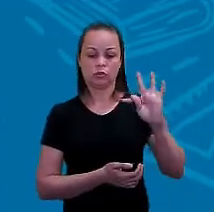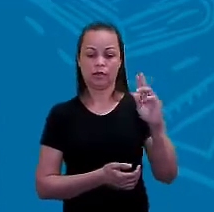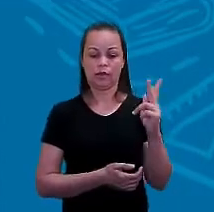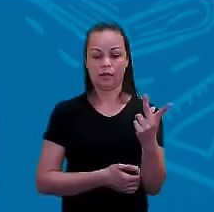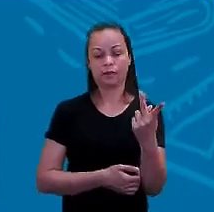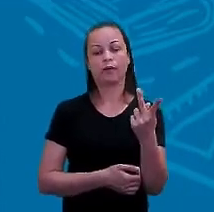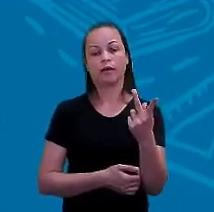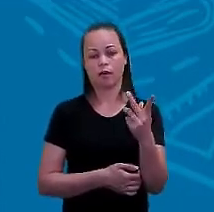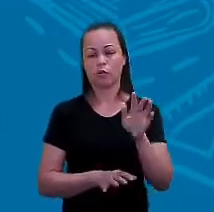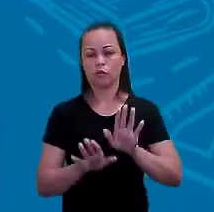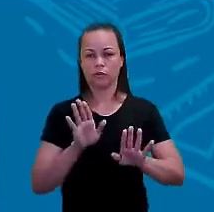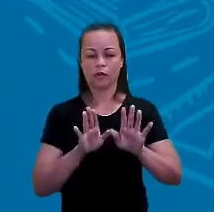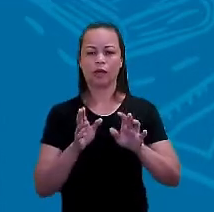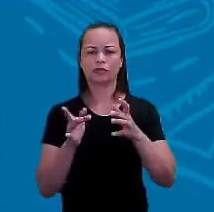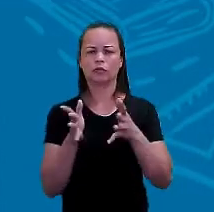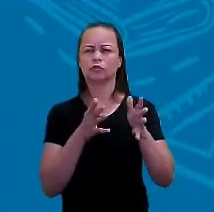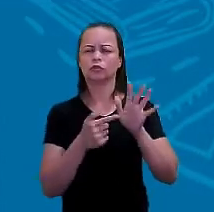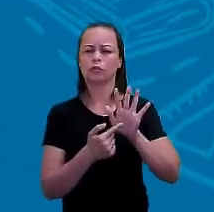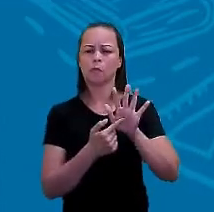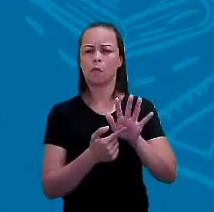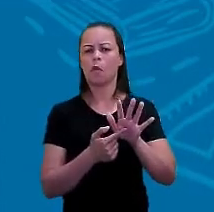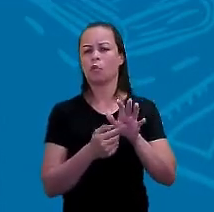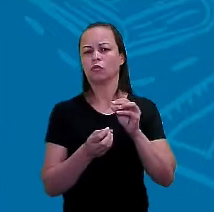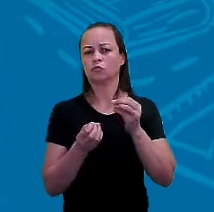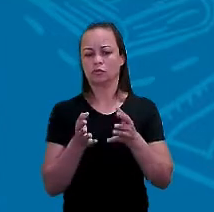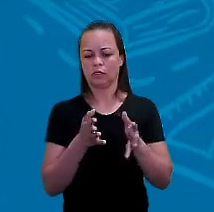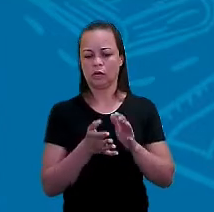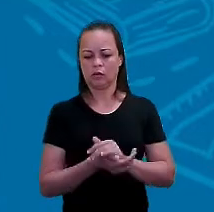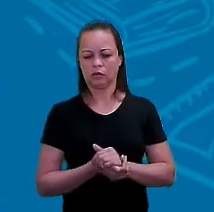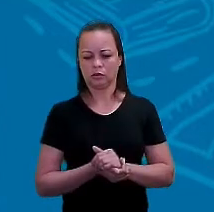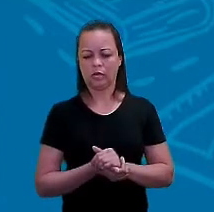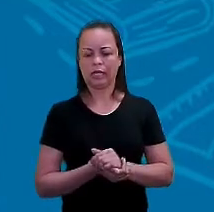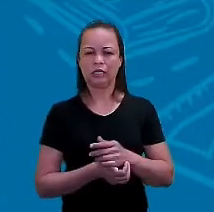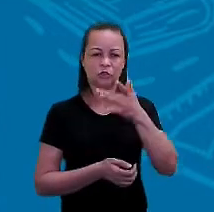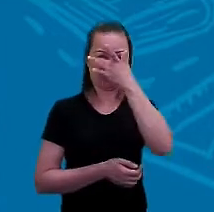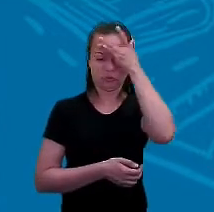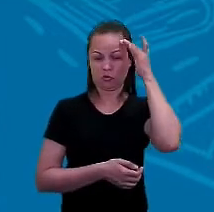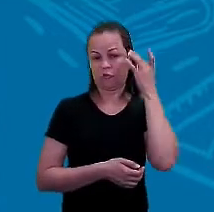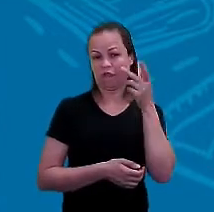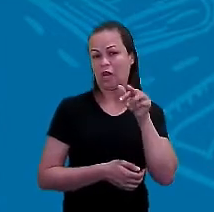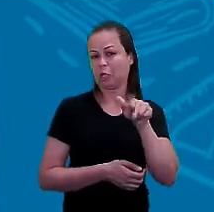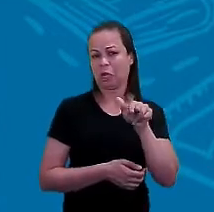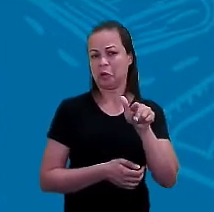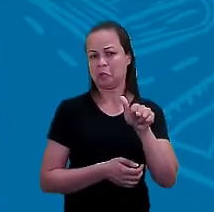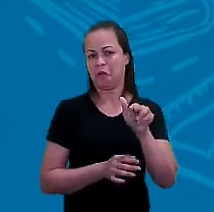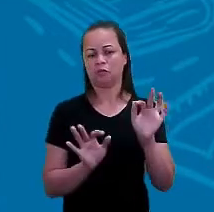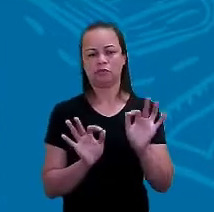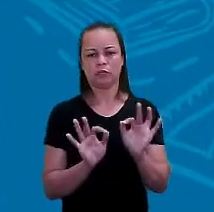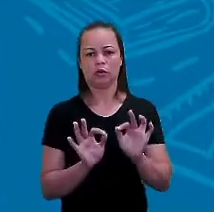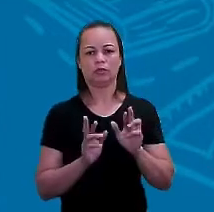que aparece nele a palavra brother. E as pessoas dizem brother. E aí, brother? Tá errado, tá?